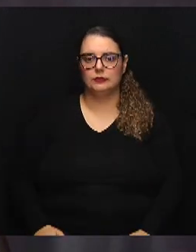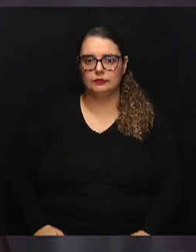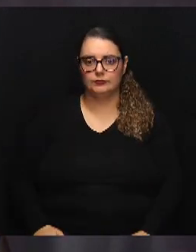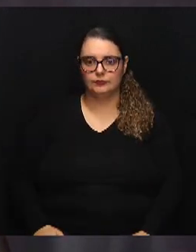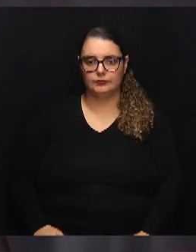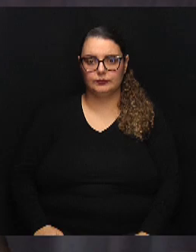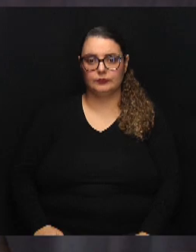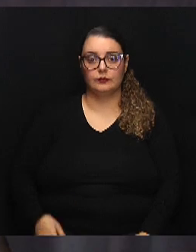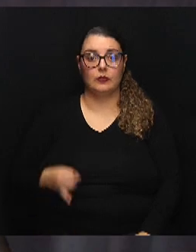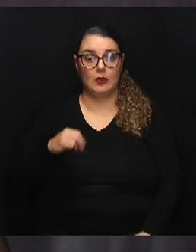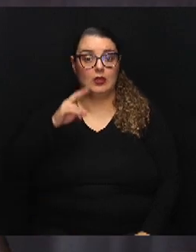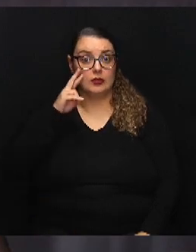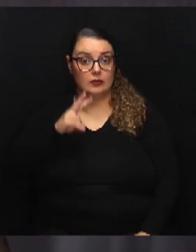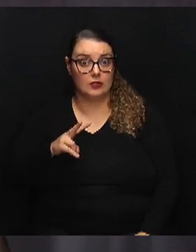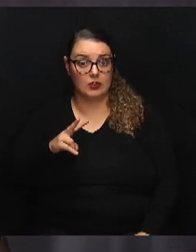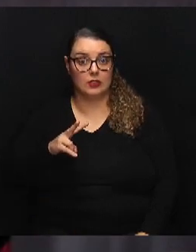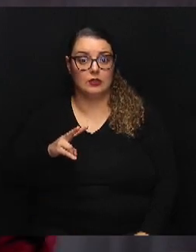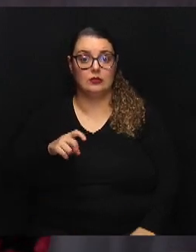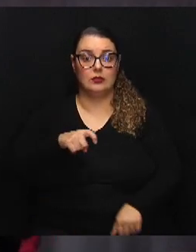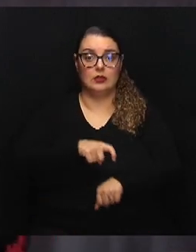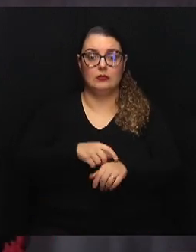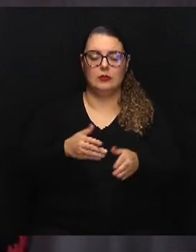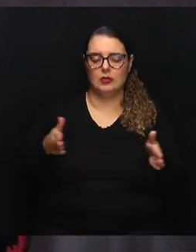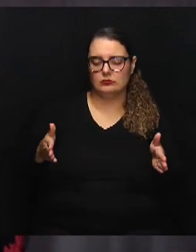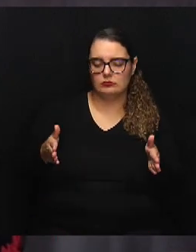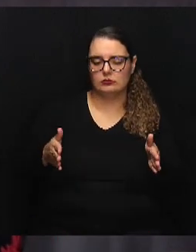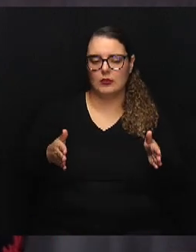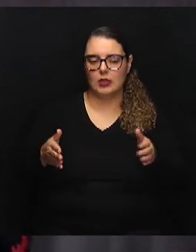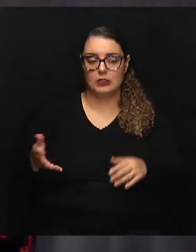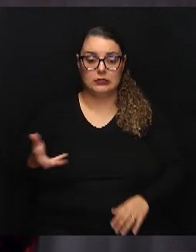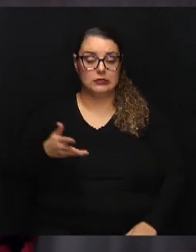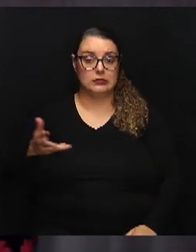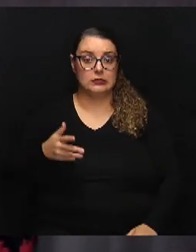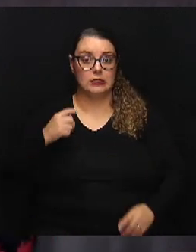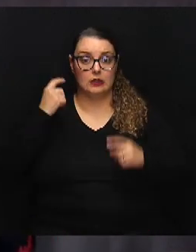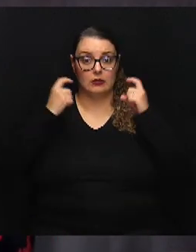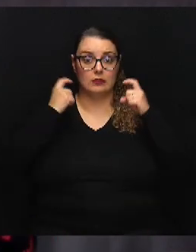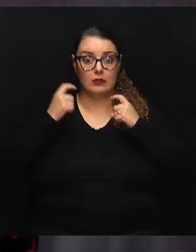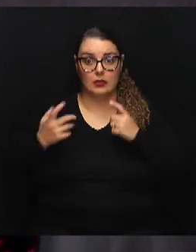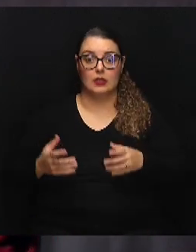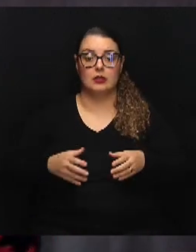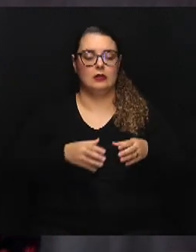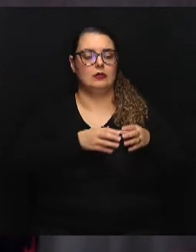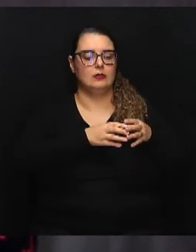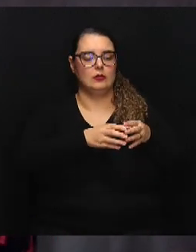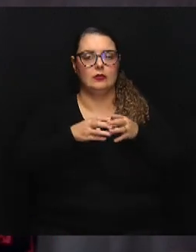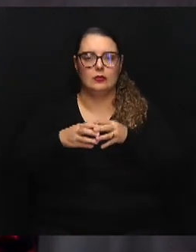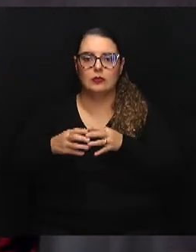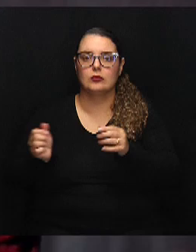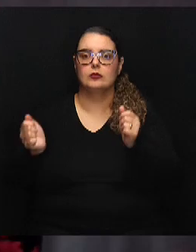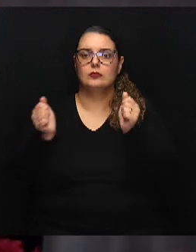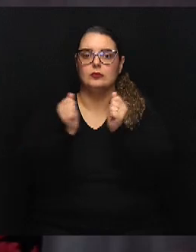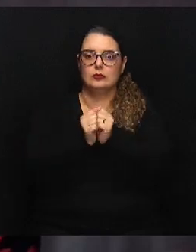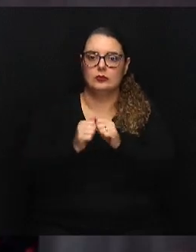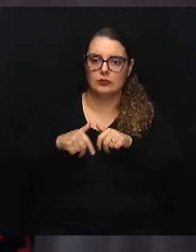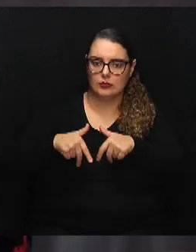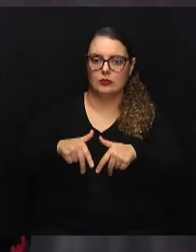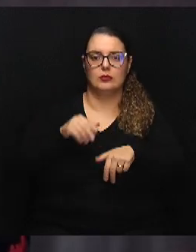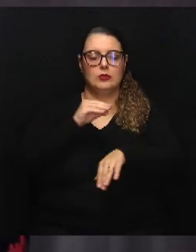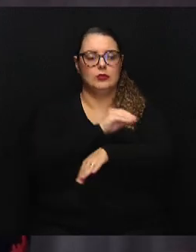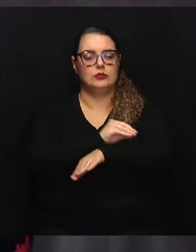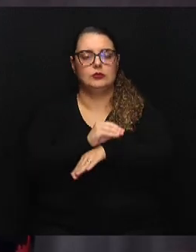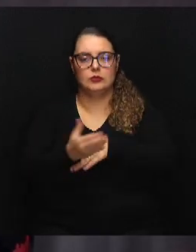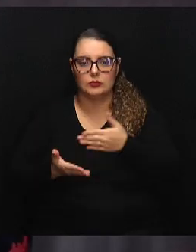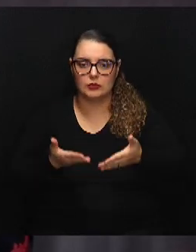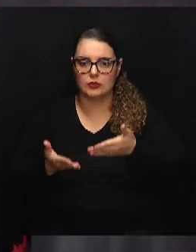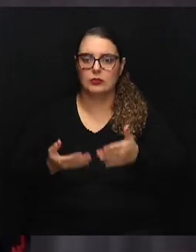se eu vejo esse cenário mais acelerado, me preocupa um pouco essa coisa da convivência, do estar junto, né, do preservar o quanto